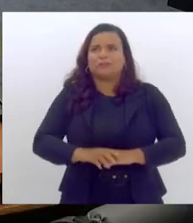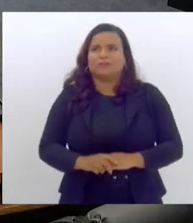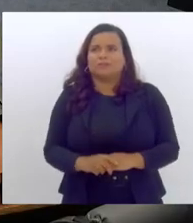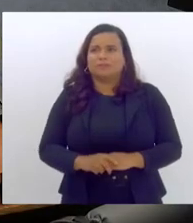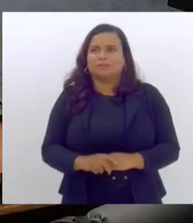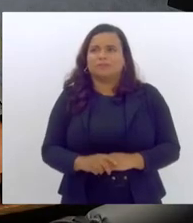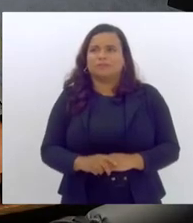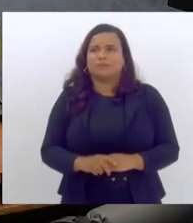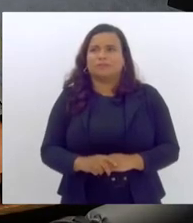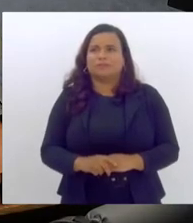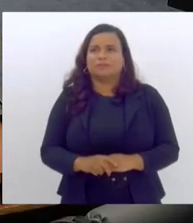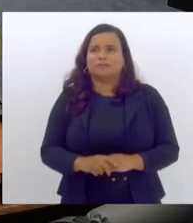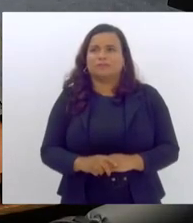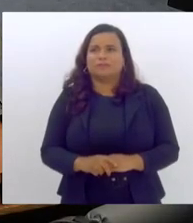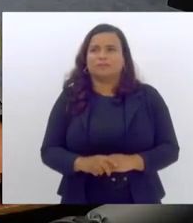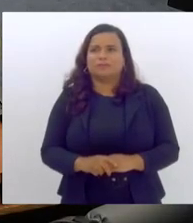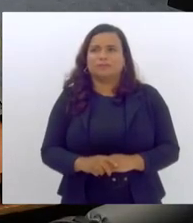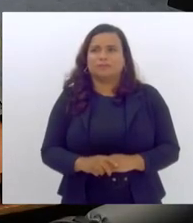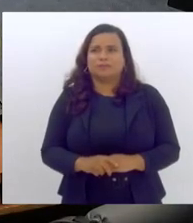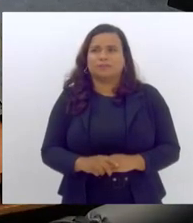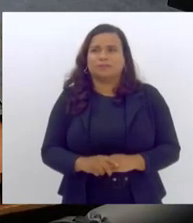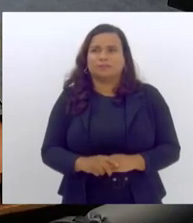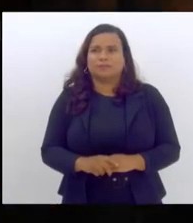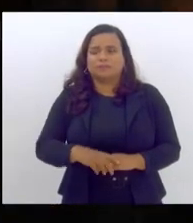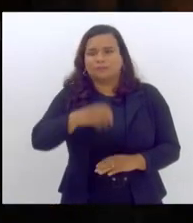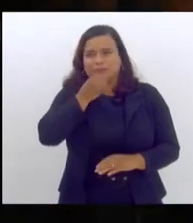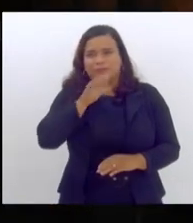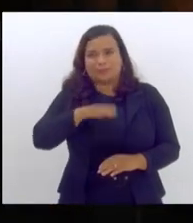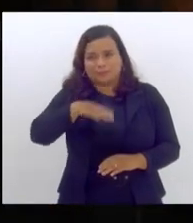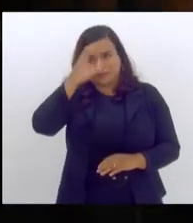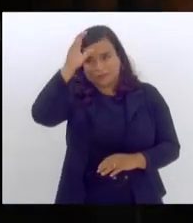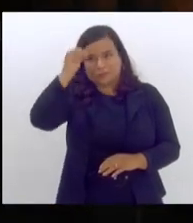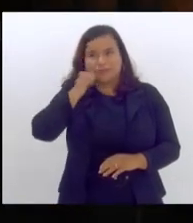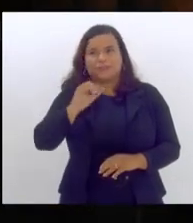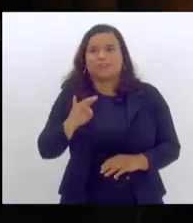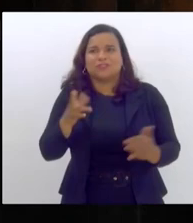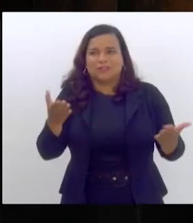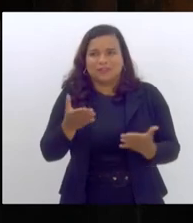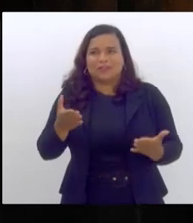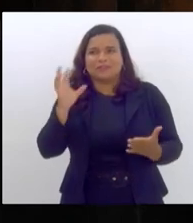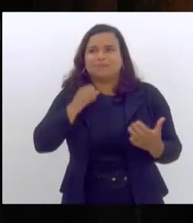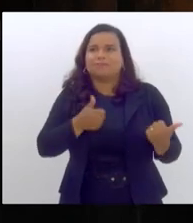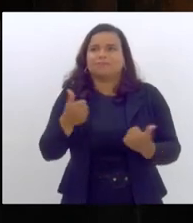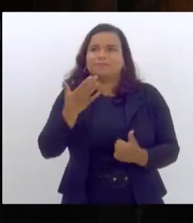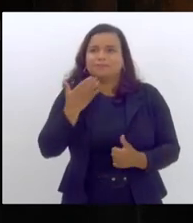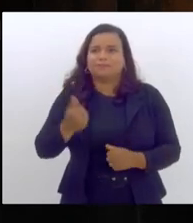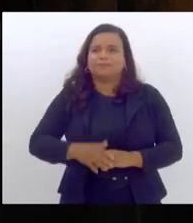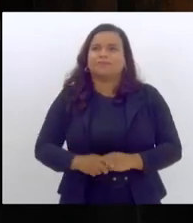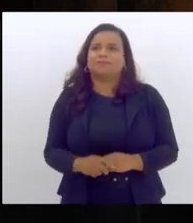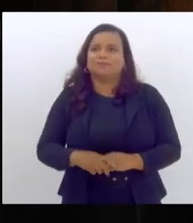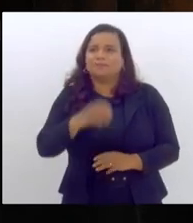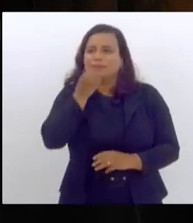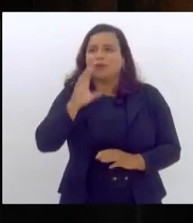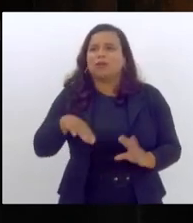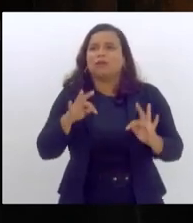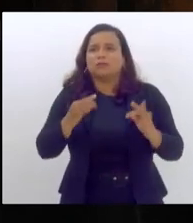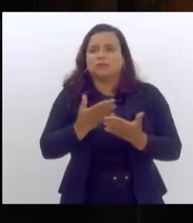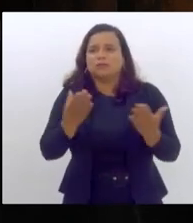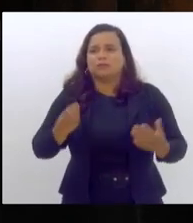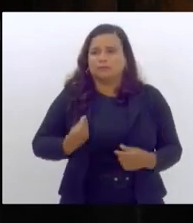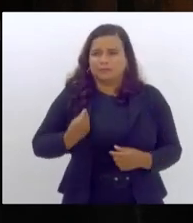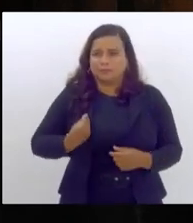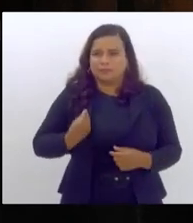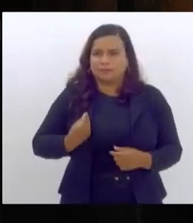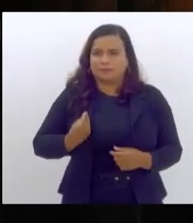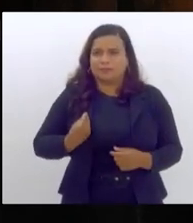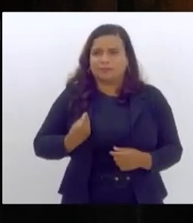Deixa eu ajeitar aqui. Boa tarde, tia Ju. Agora sim, né? Boa tarde a todos os presentes.